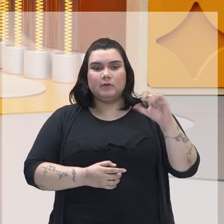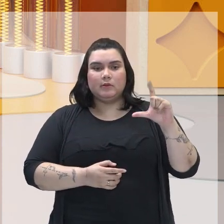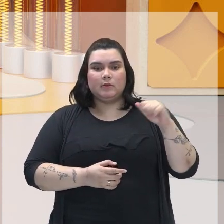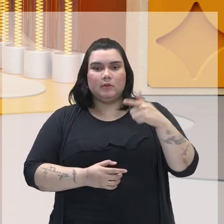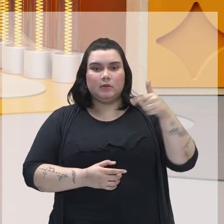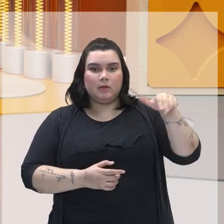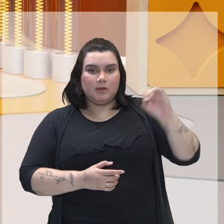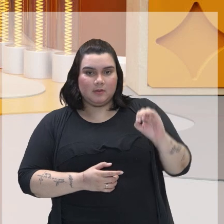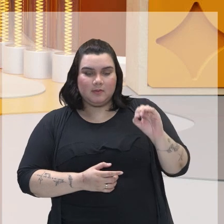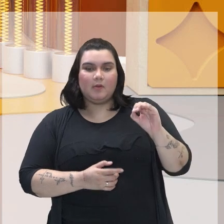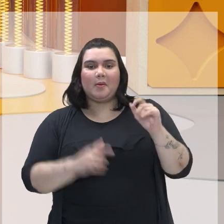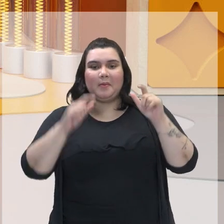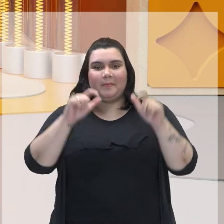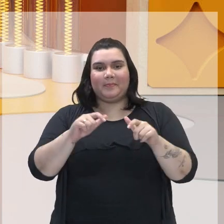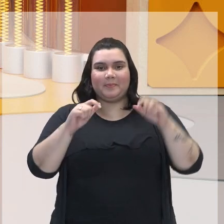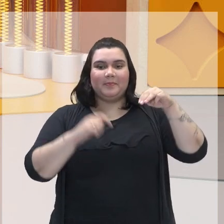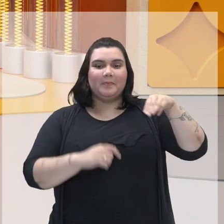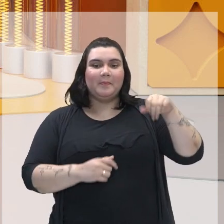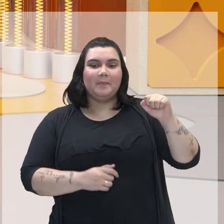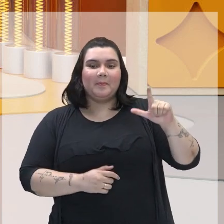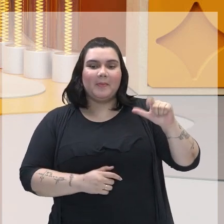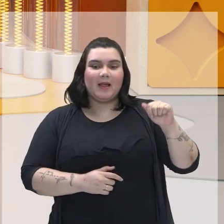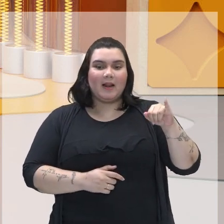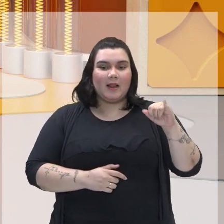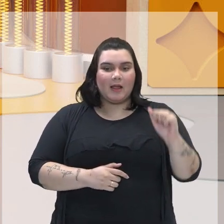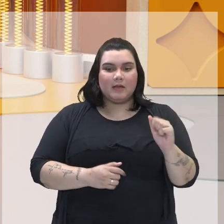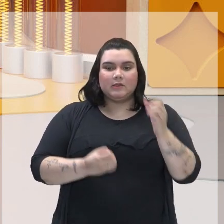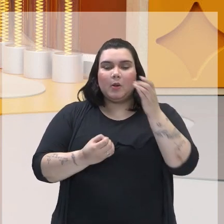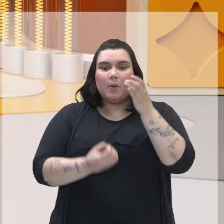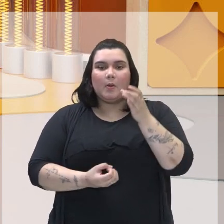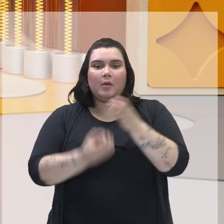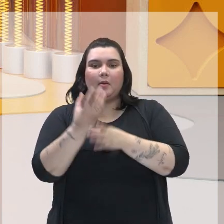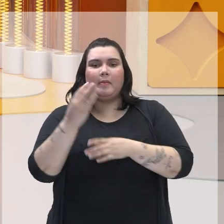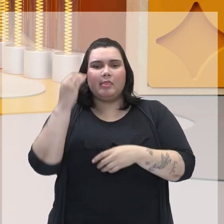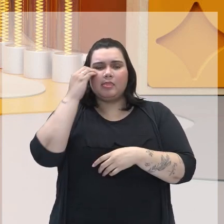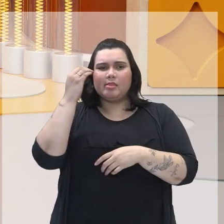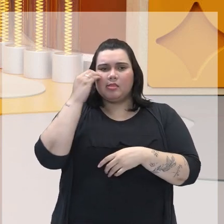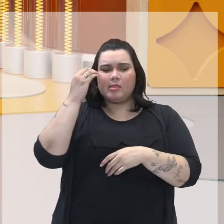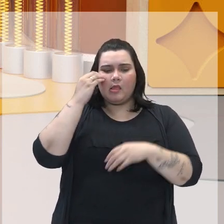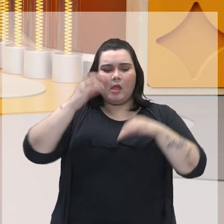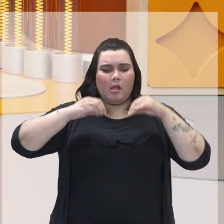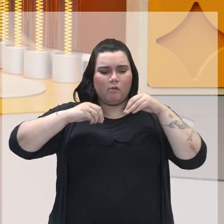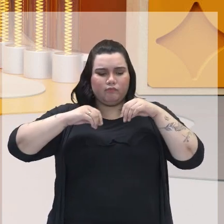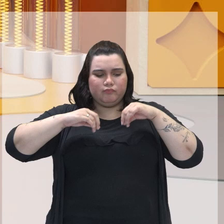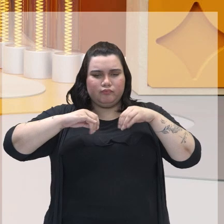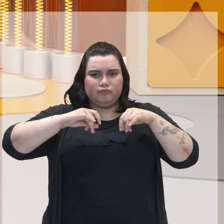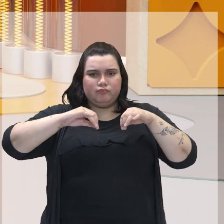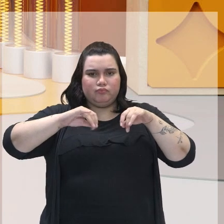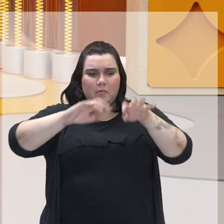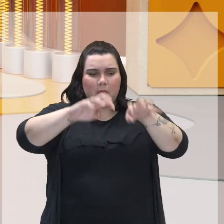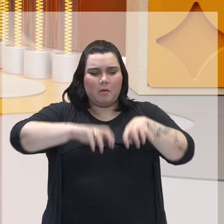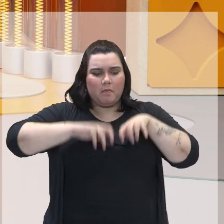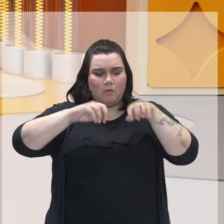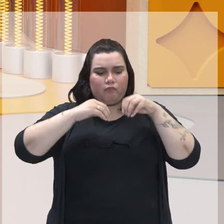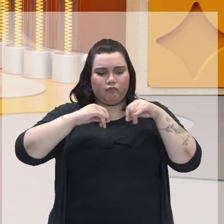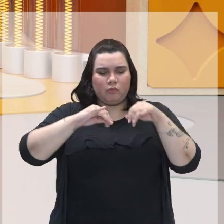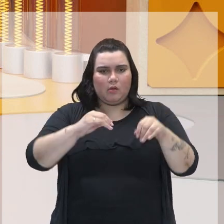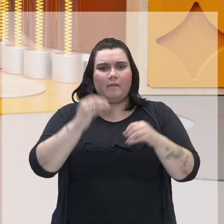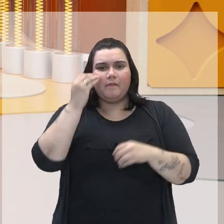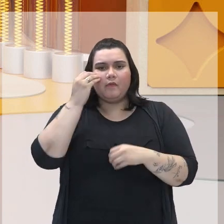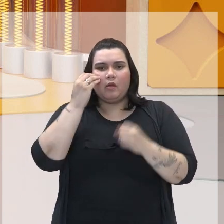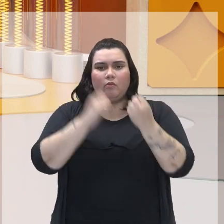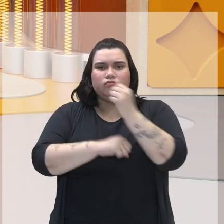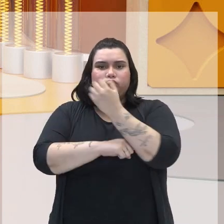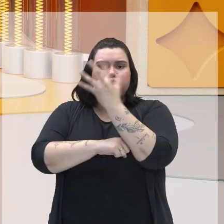da Inglaterra, e iniciou lá o plantio sistematizado de seringueiras, o que facilitou muito o processo de